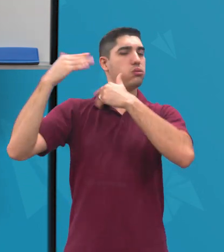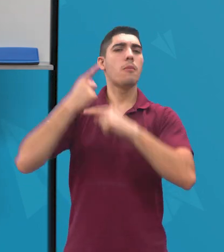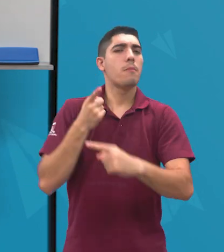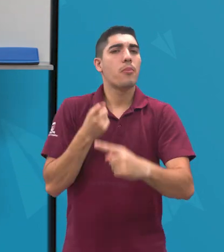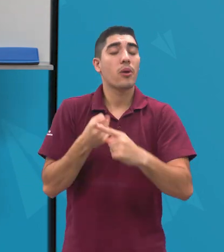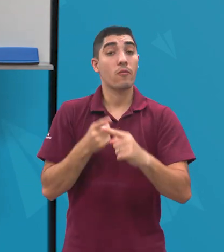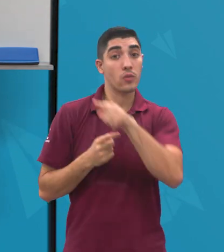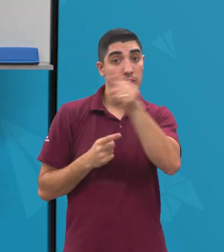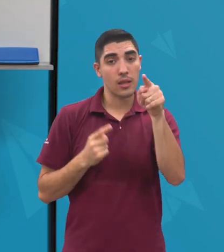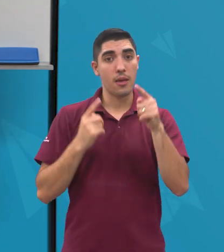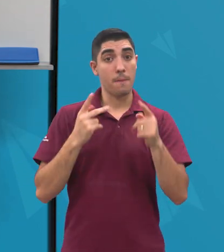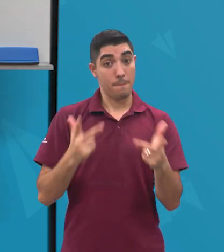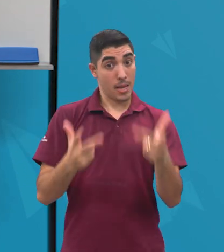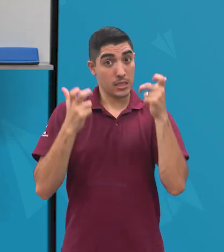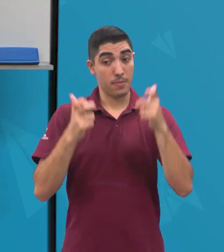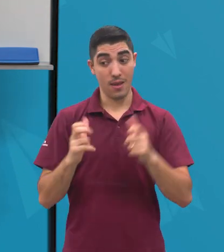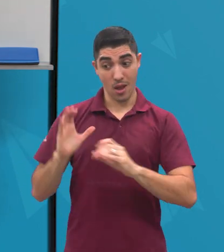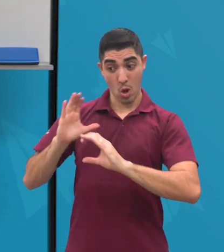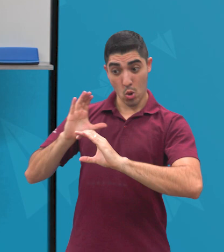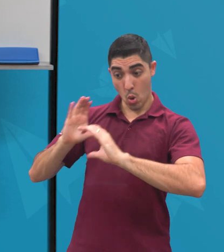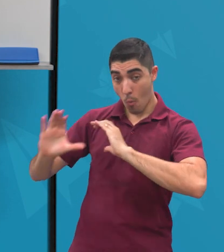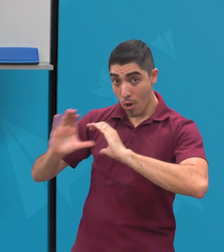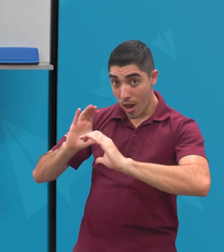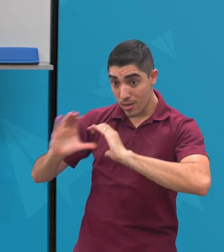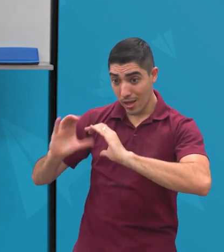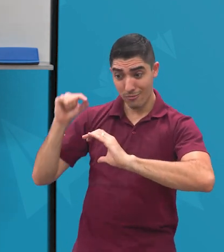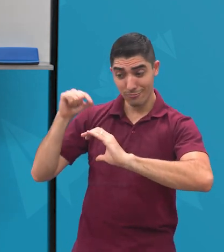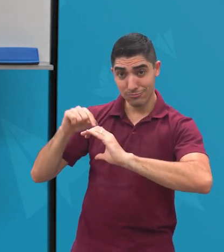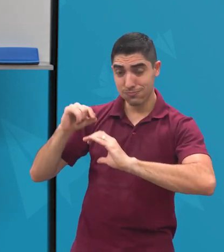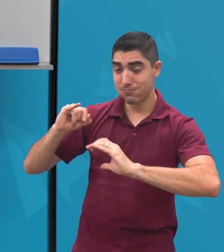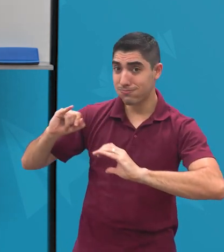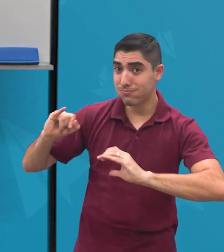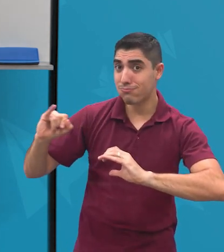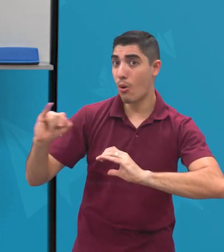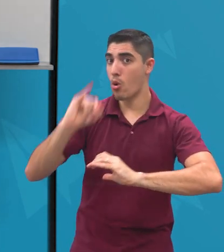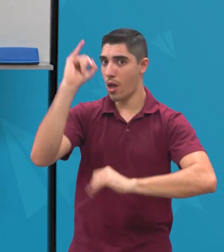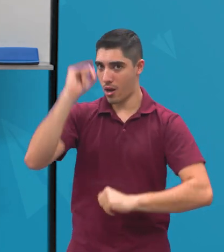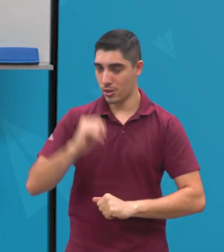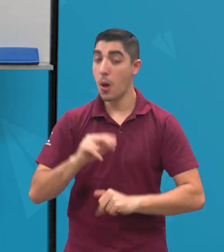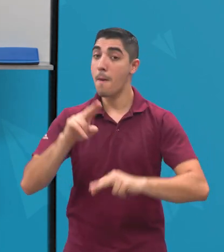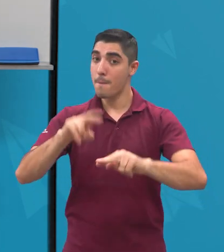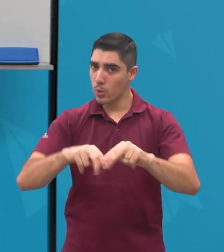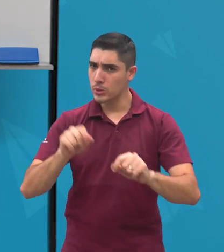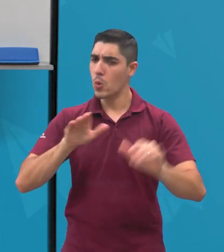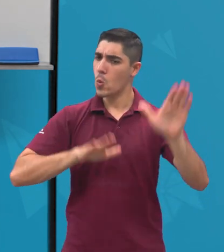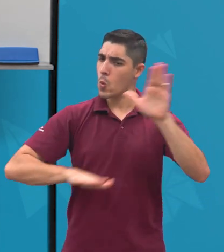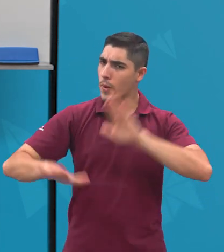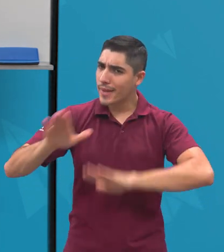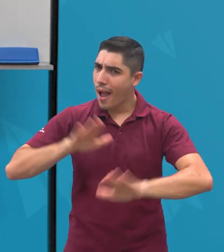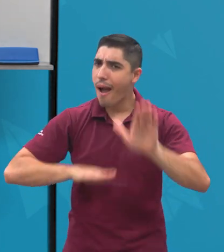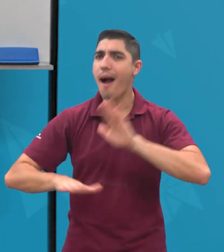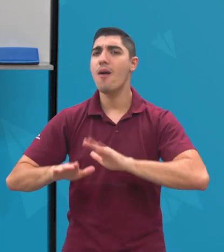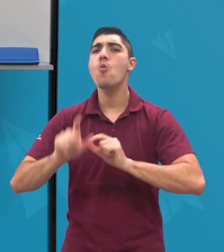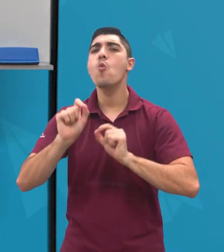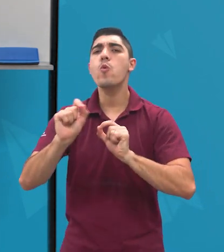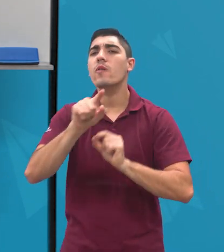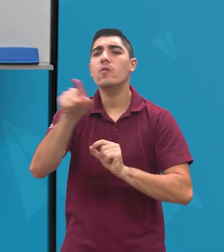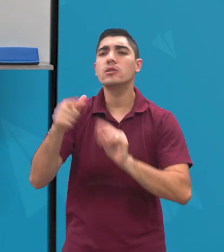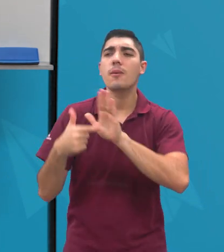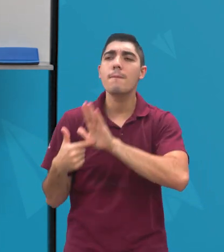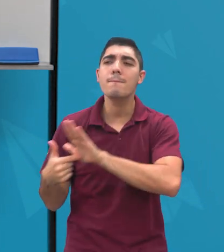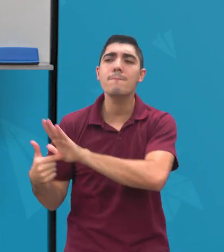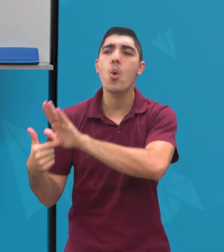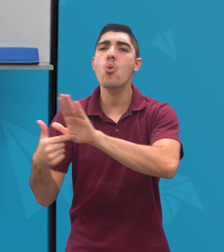no problema da comunicação entre si, no desafio de se interpretar as